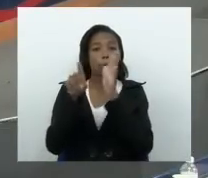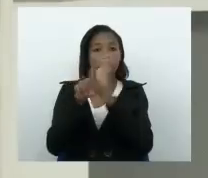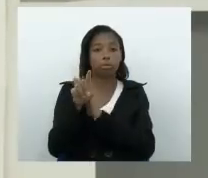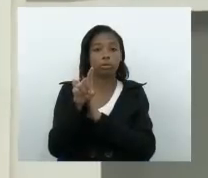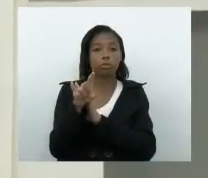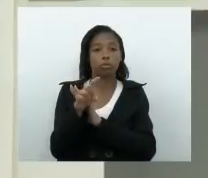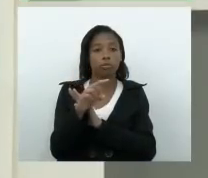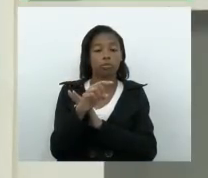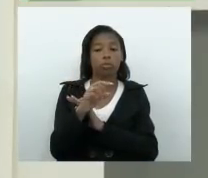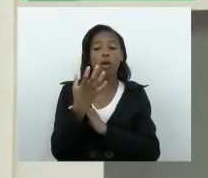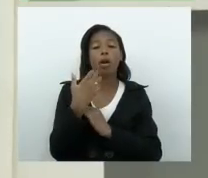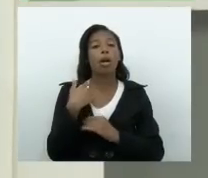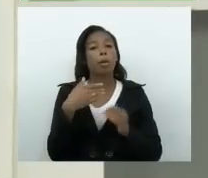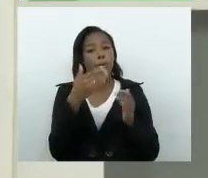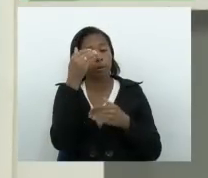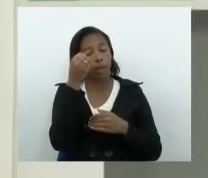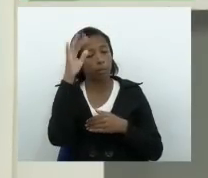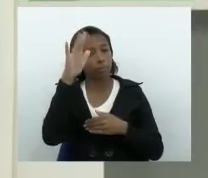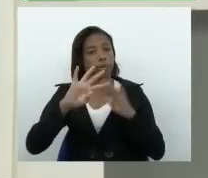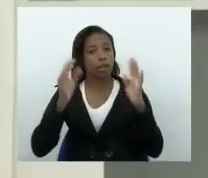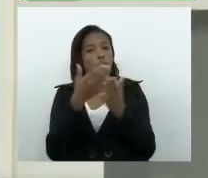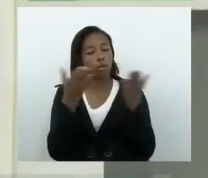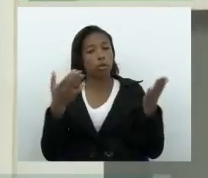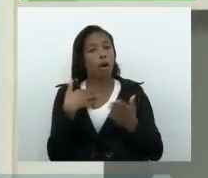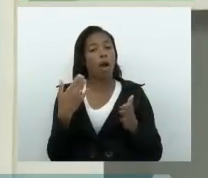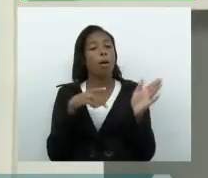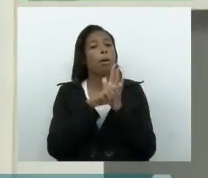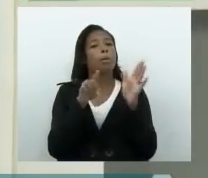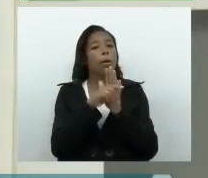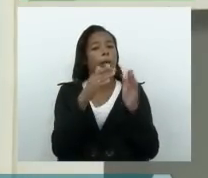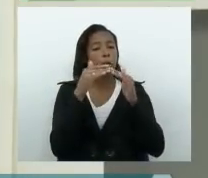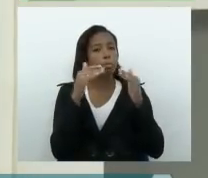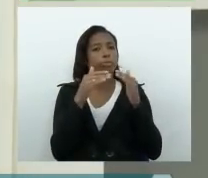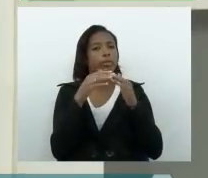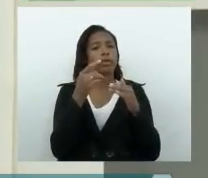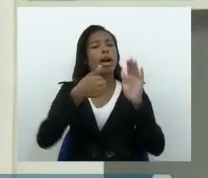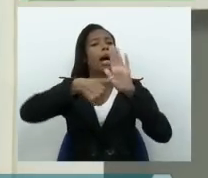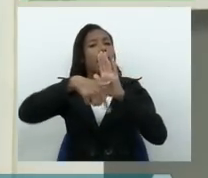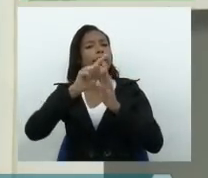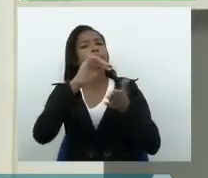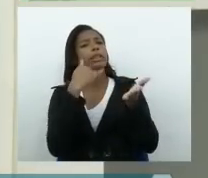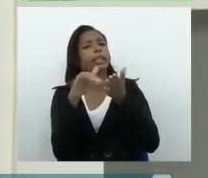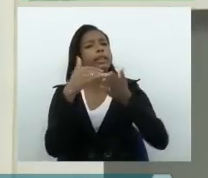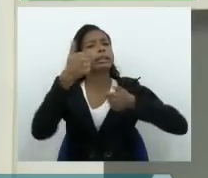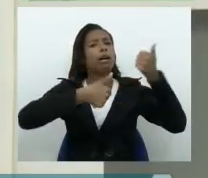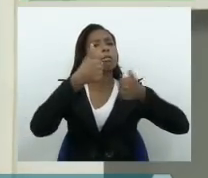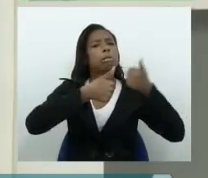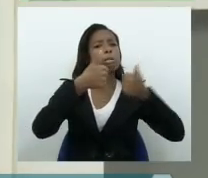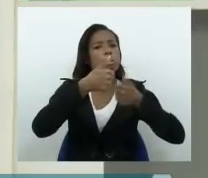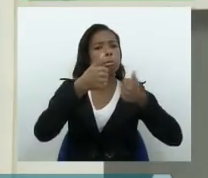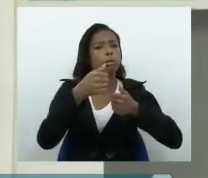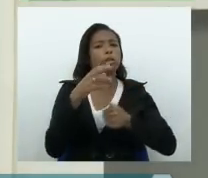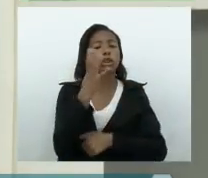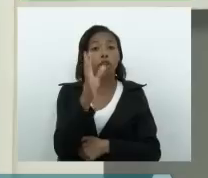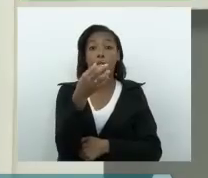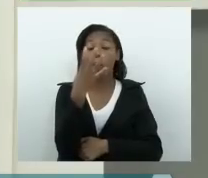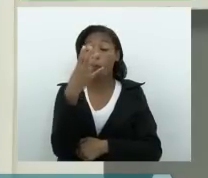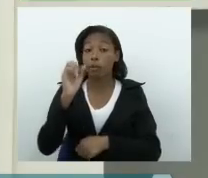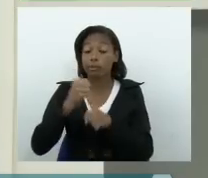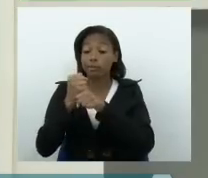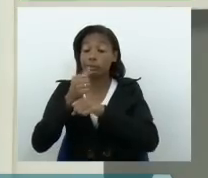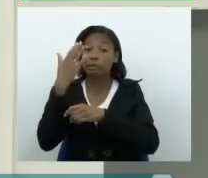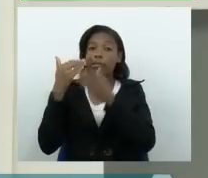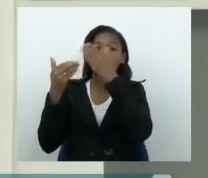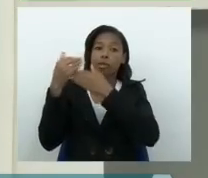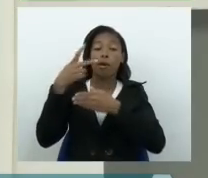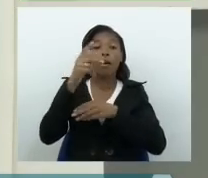todos. Candidato Wagner Freitas, do PTB. O senhor foi secretário de esportes durante praticamente 4 anos e